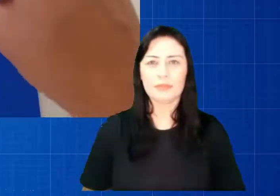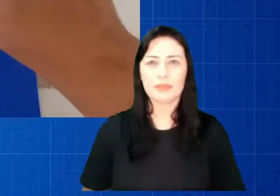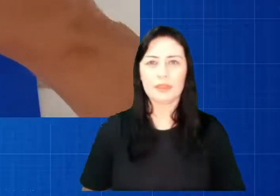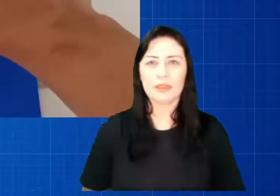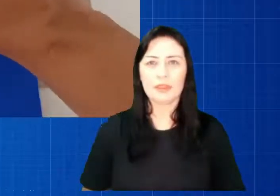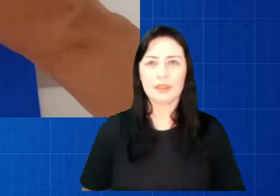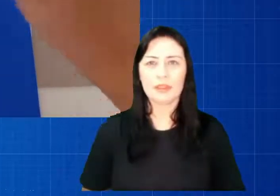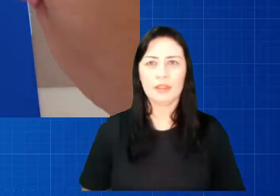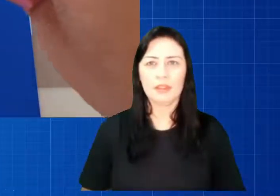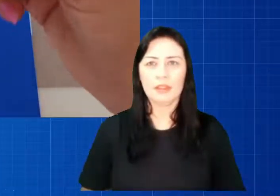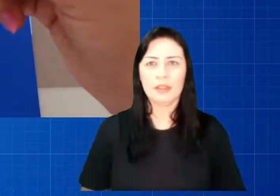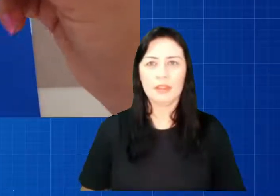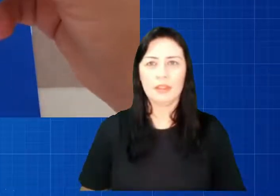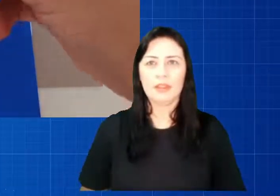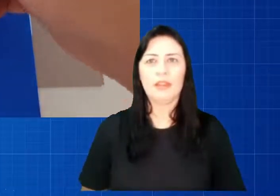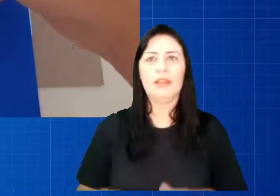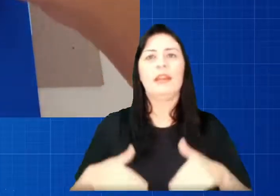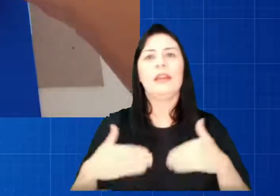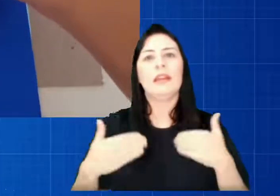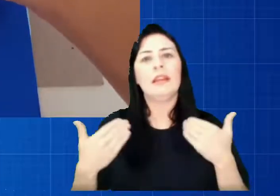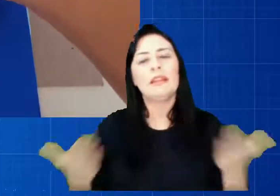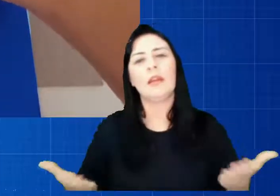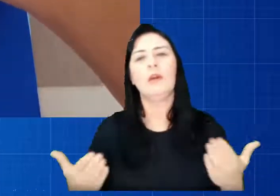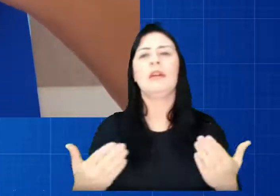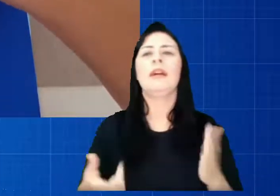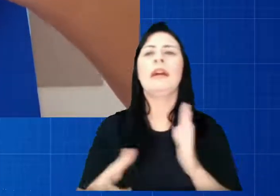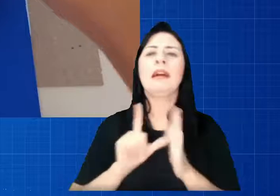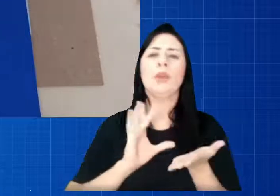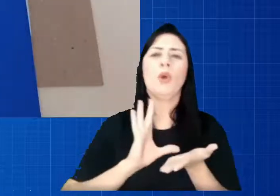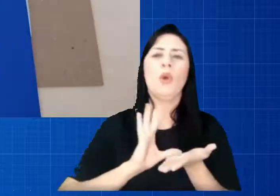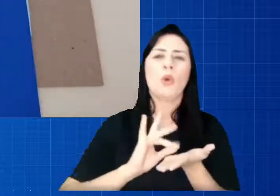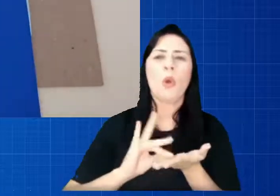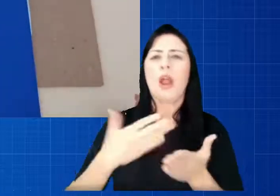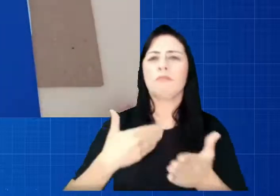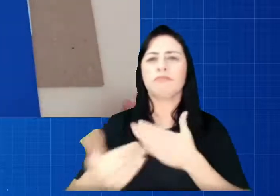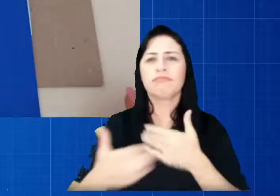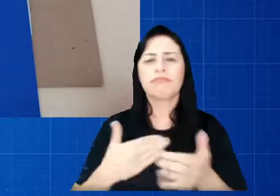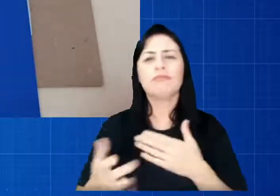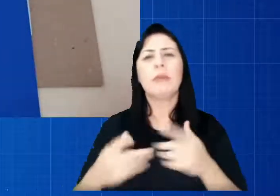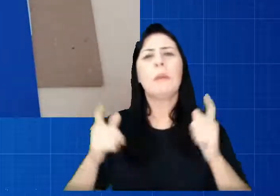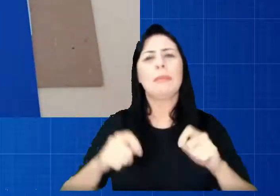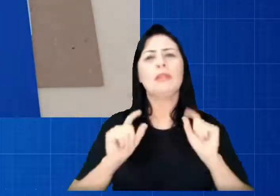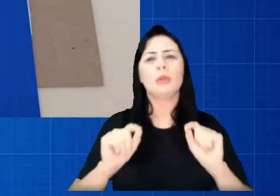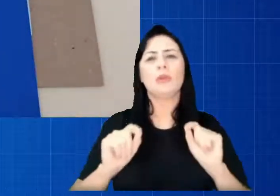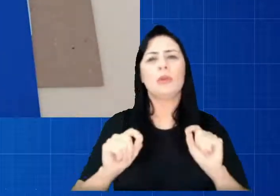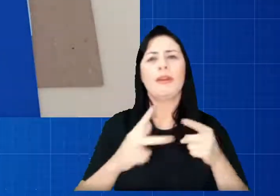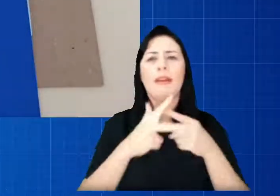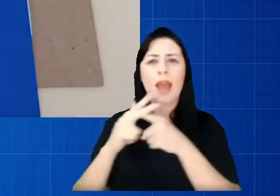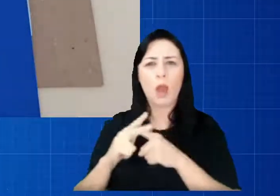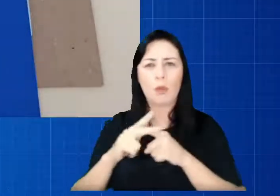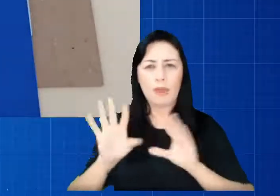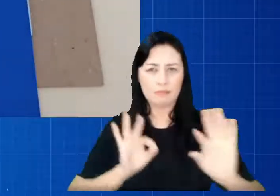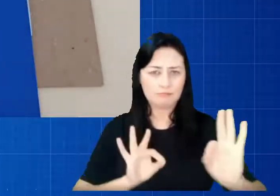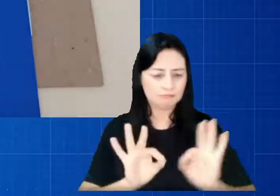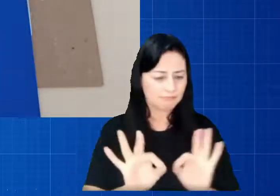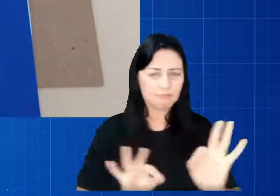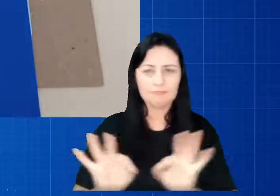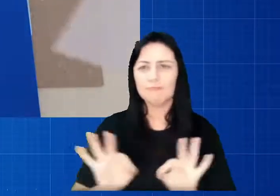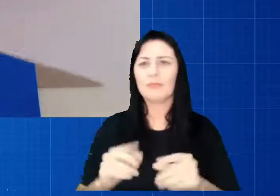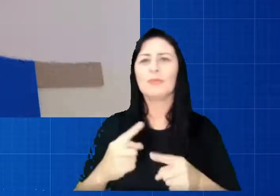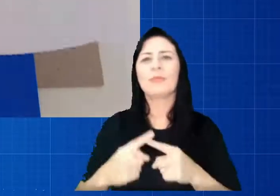Então, antes de começar qualquer colagem, é preciso posicionar os elementos, porque é muito difícil você trabalhar com o